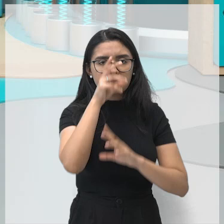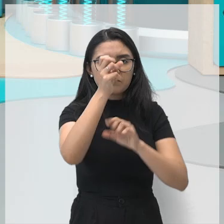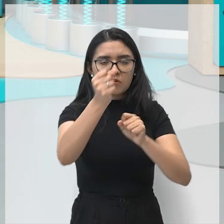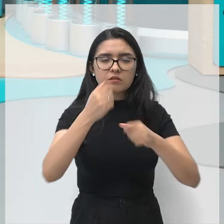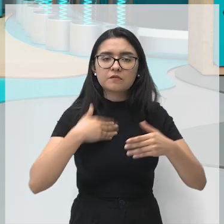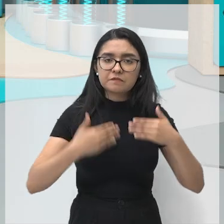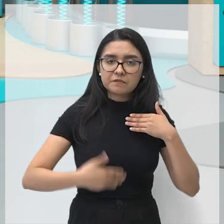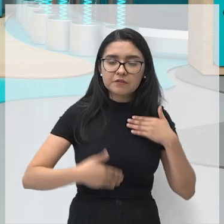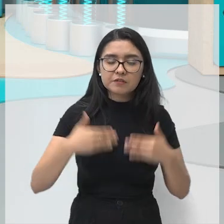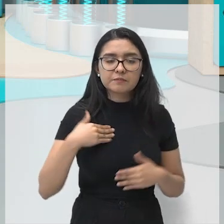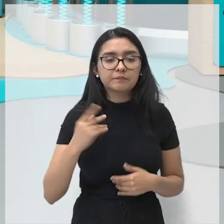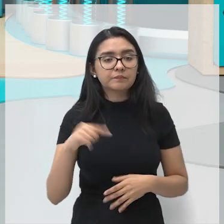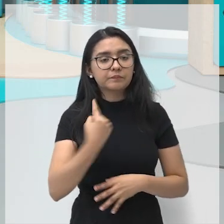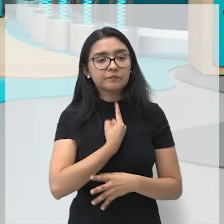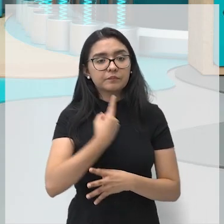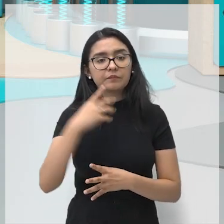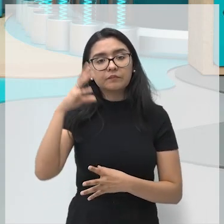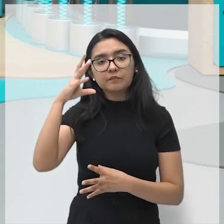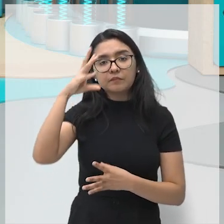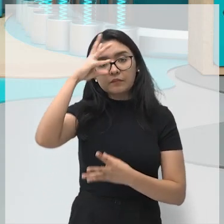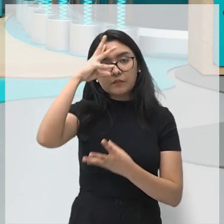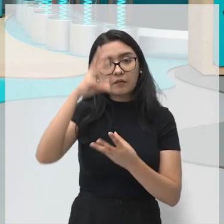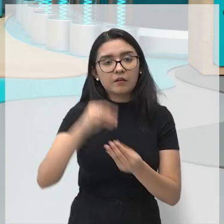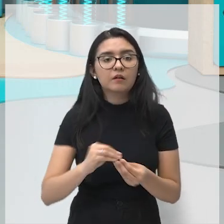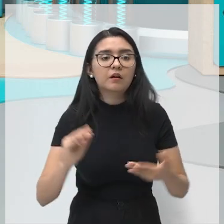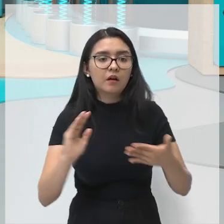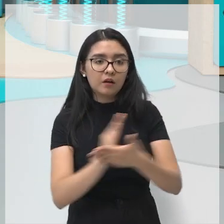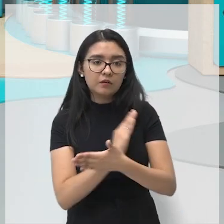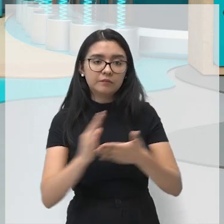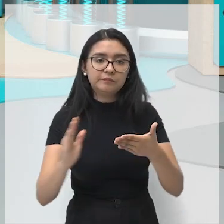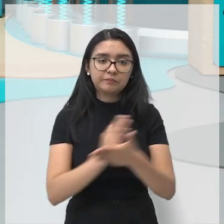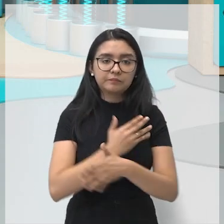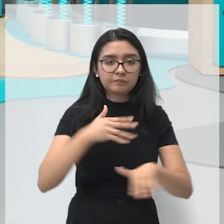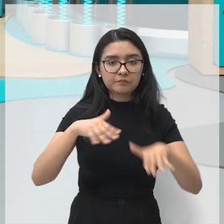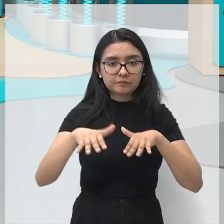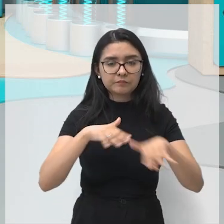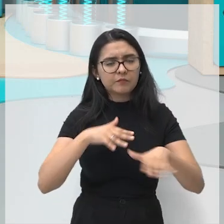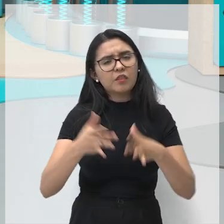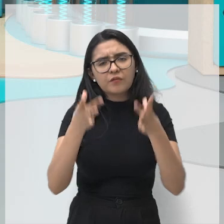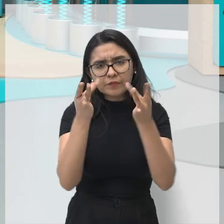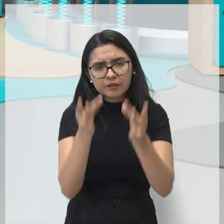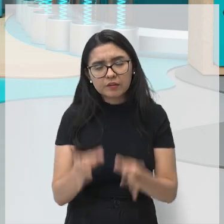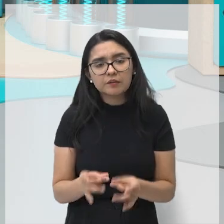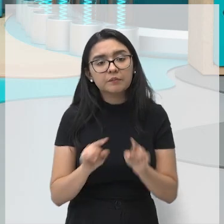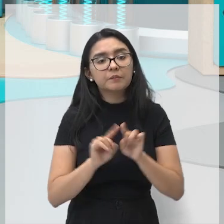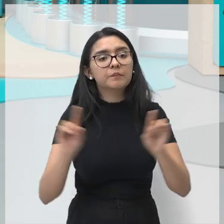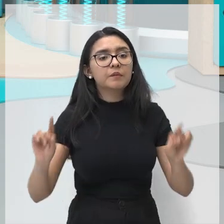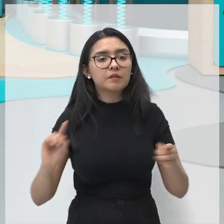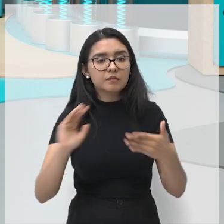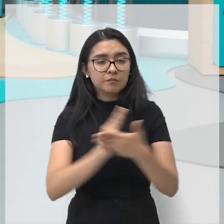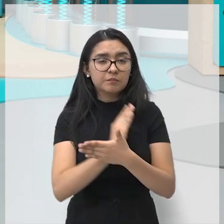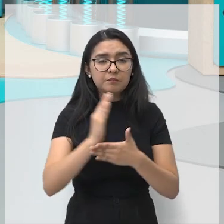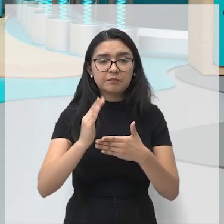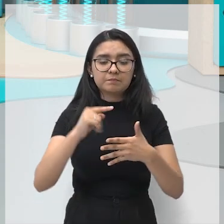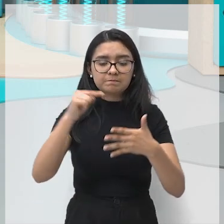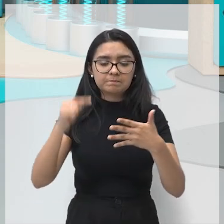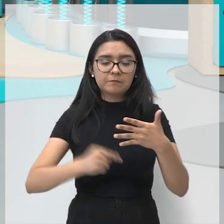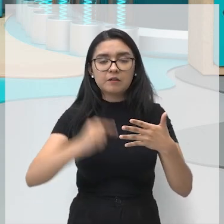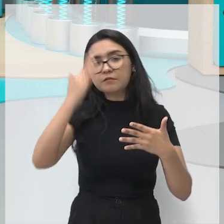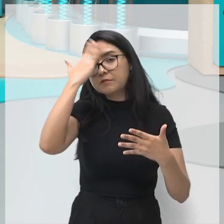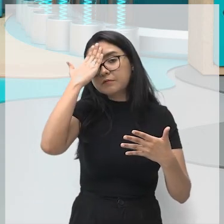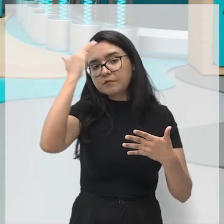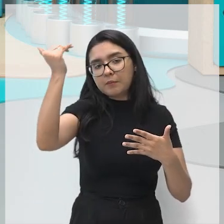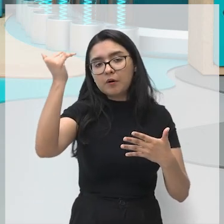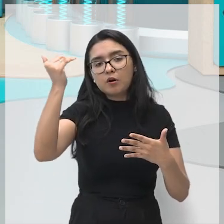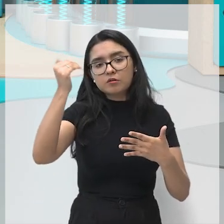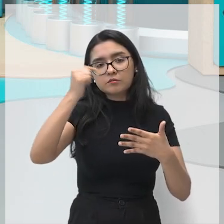a gente relembrar, trouxe para vocês na nossa aula alguns movimentos, né? Não vou detalhar agora, mas alguns dos mais famosos e mais comuns são o